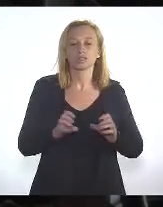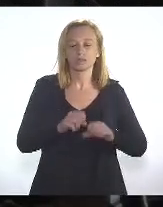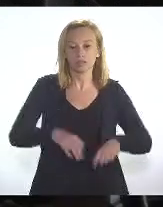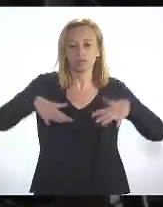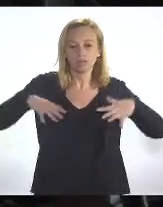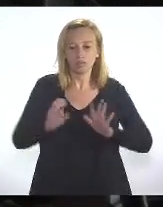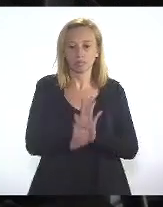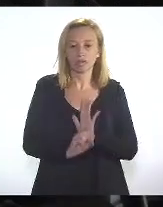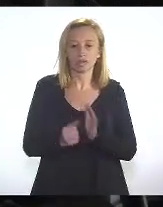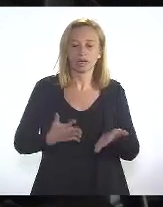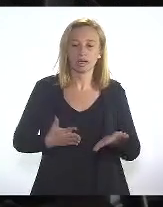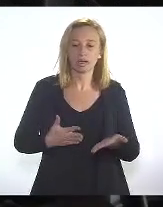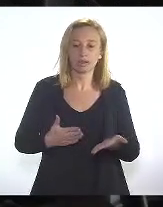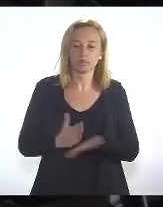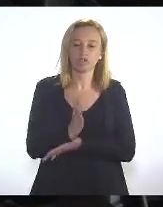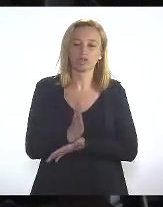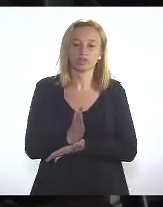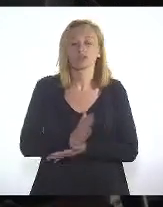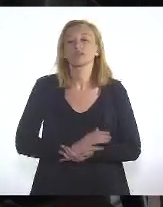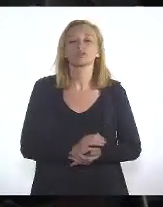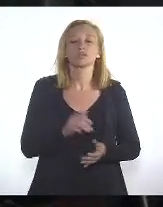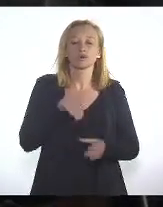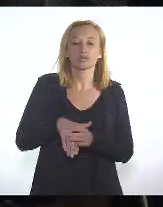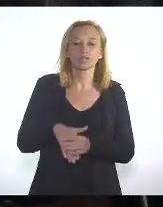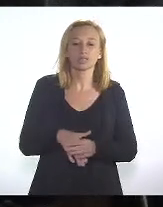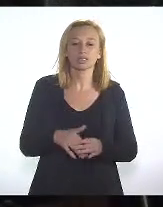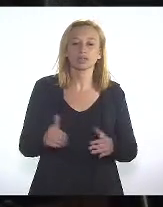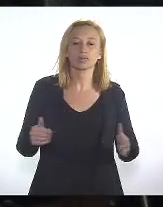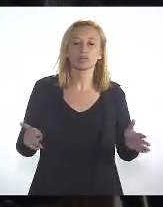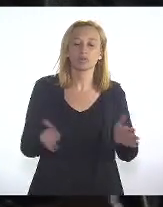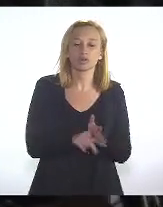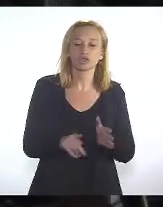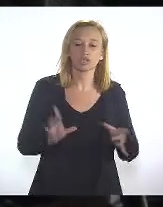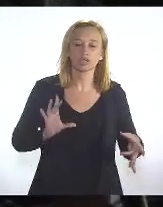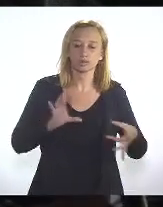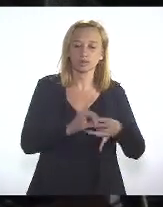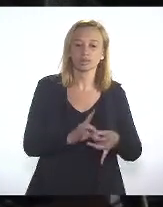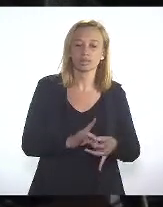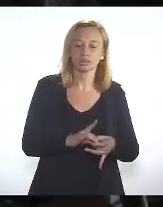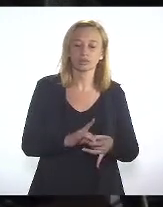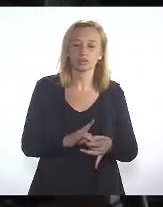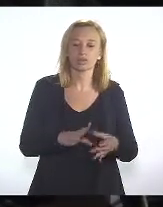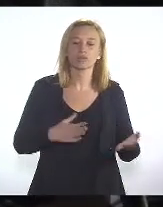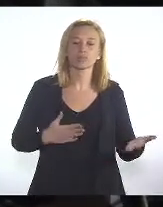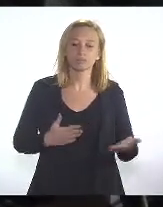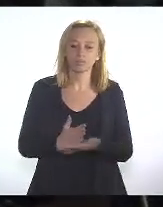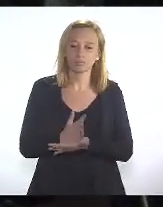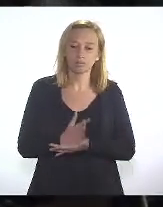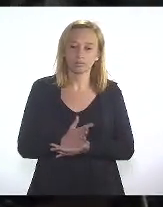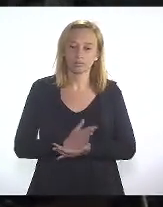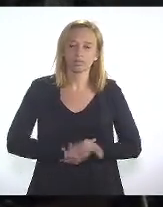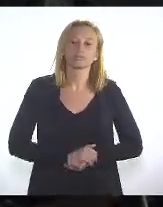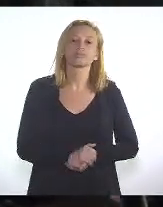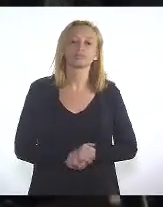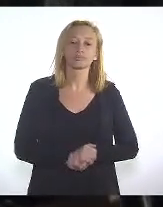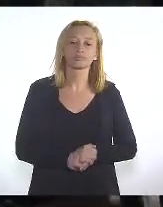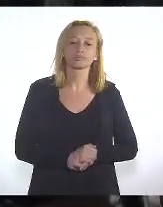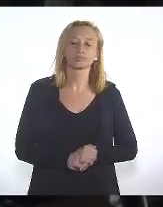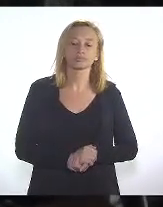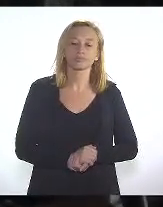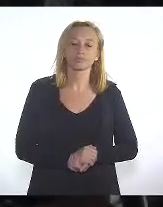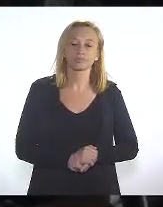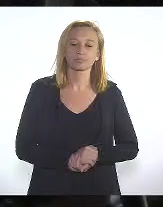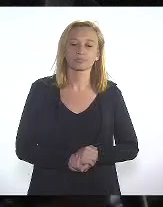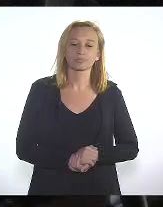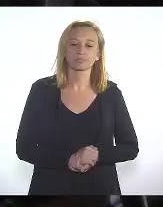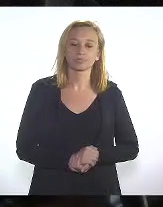permaneçam como estão. Aprovado. Em votação, projeto assim emendado. Os senhores que aprovam, permaneçam como estão. Aprovado. Vai à redação